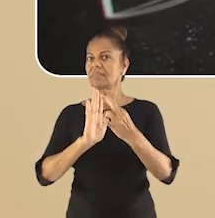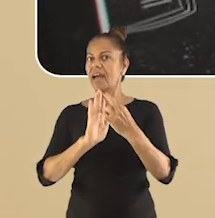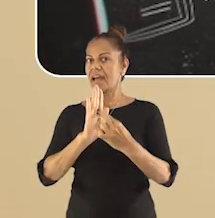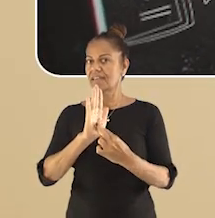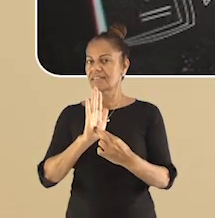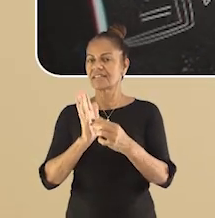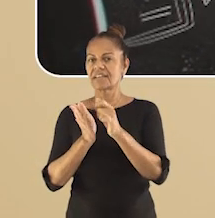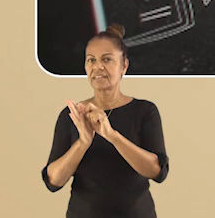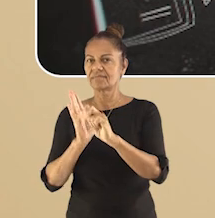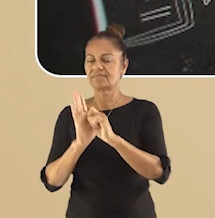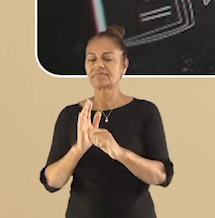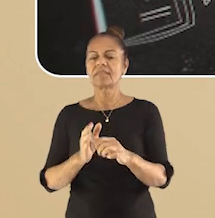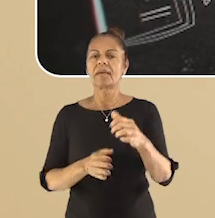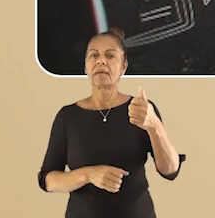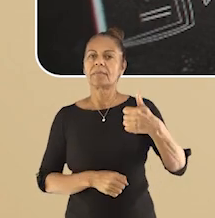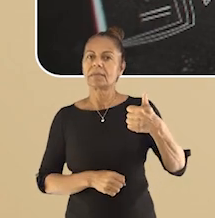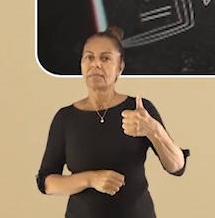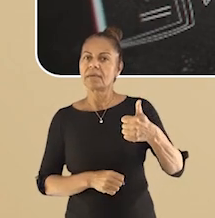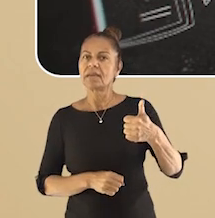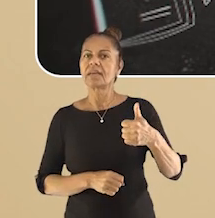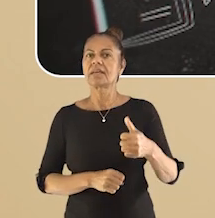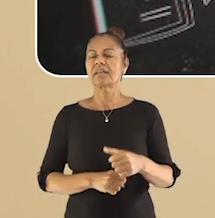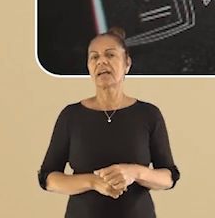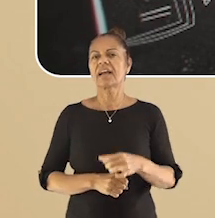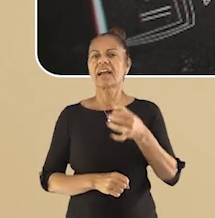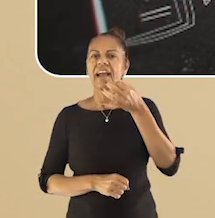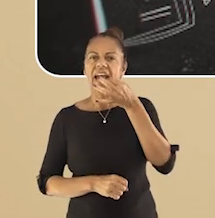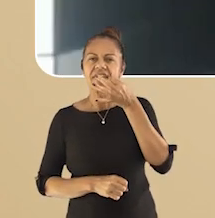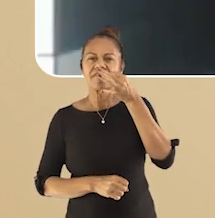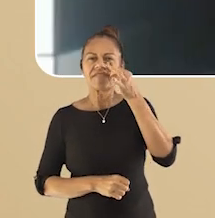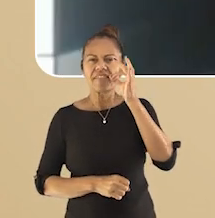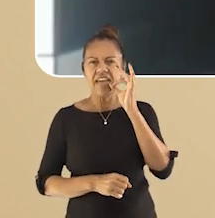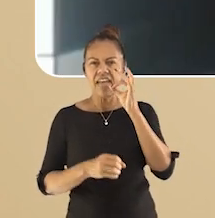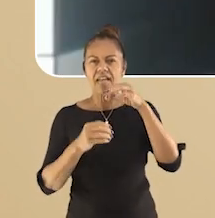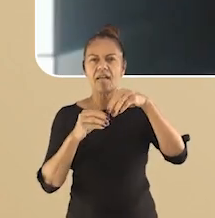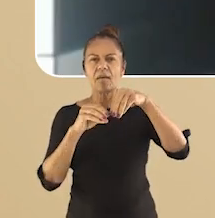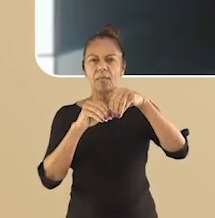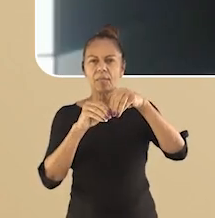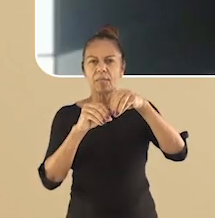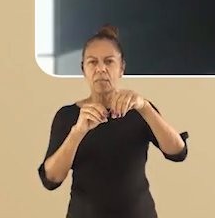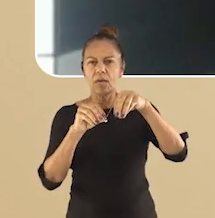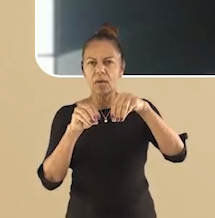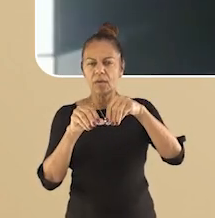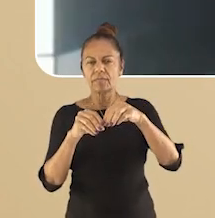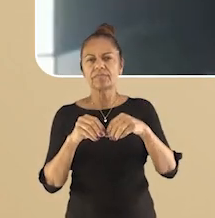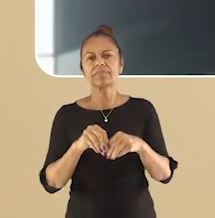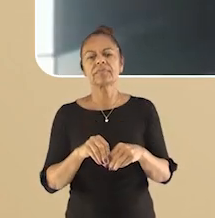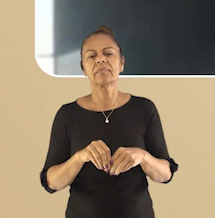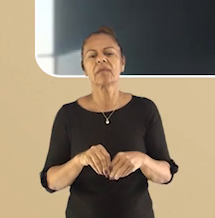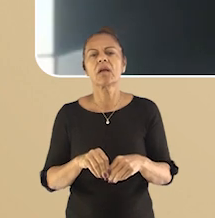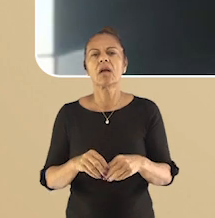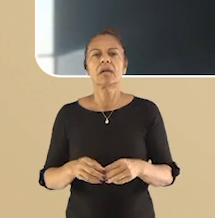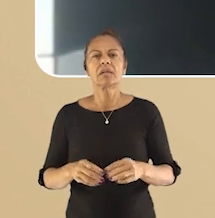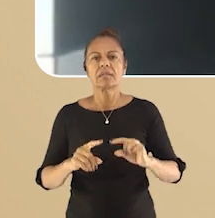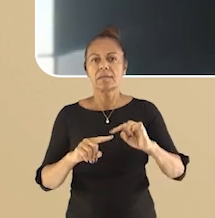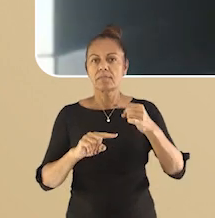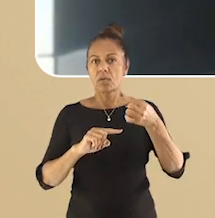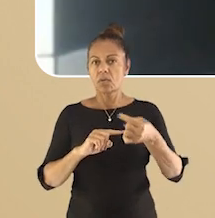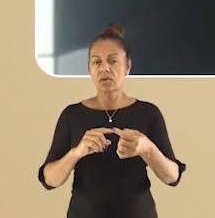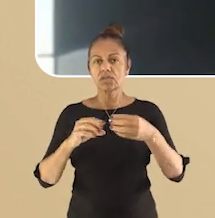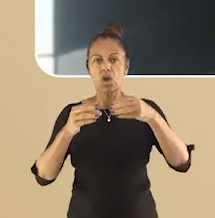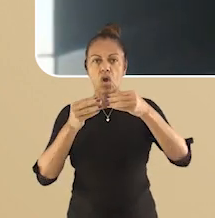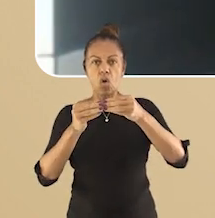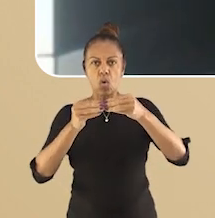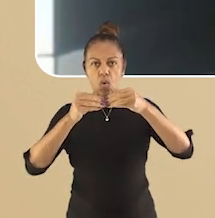Olá, estudantes! Anotem aí os ingredientes que vocês vão precisar para essa receita. Primeiro,